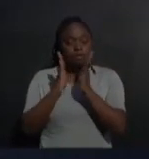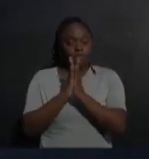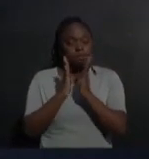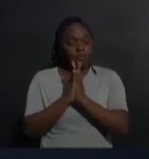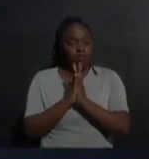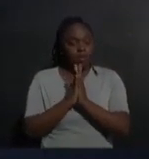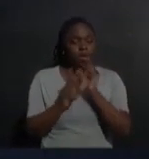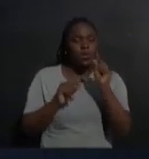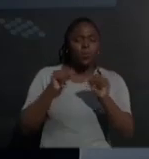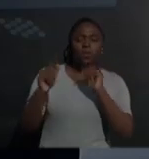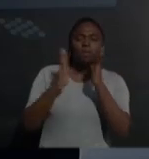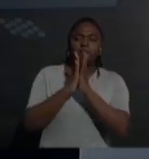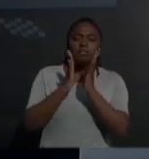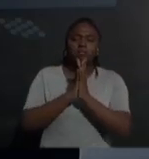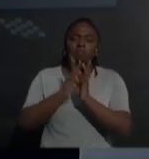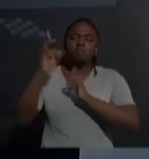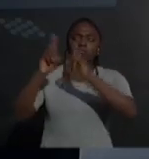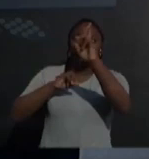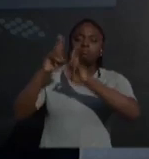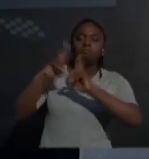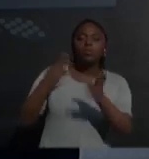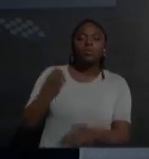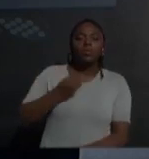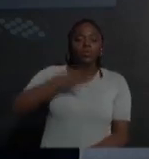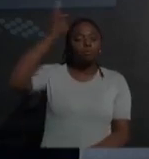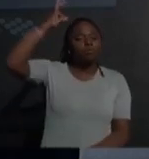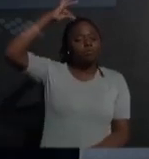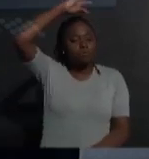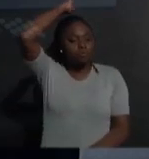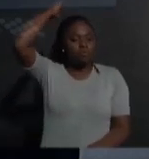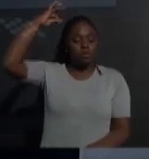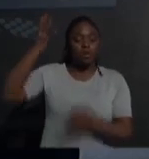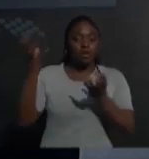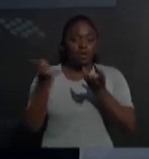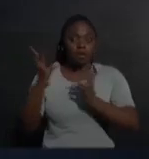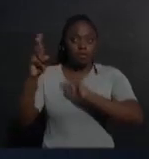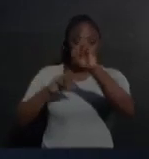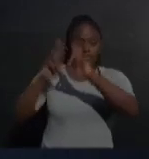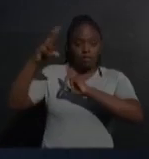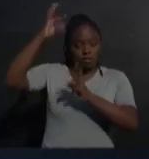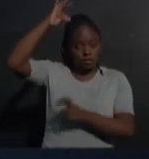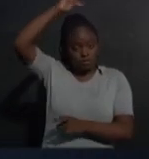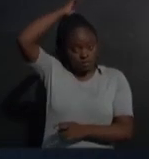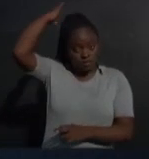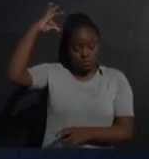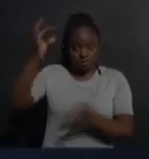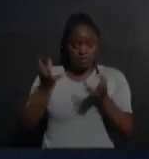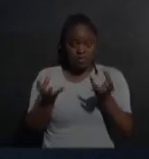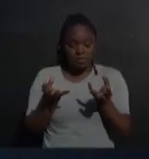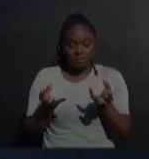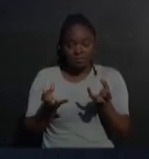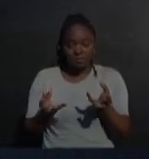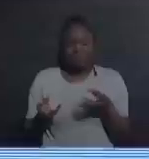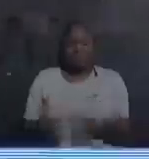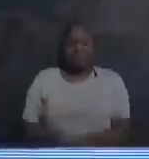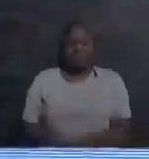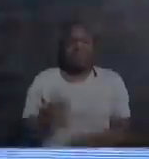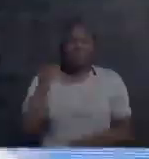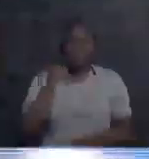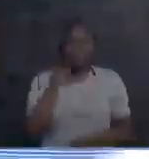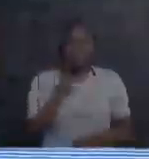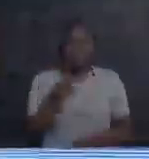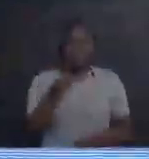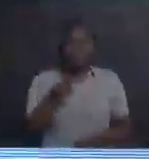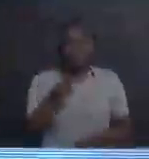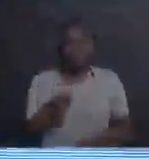novo relacionamento com o Espírito Santo. Quem quer cada vez mais um novo relacionamento com o Espírito Santo? Deixa eu te falar.